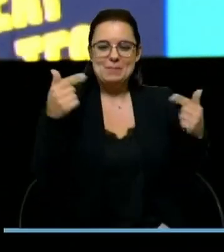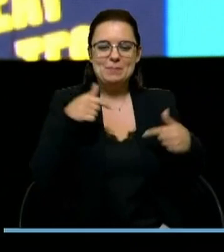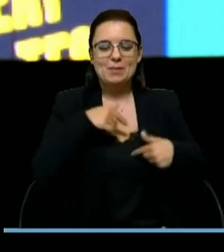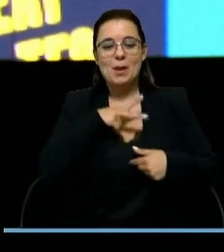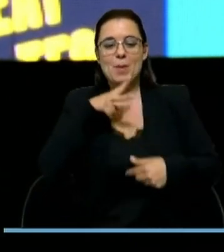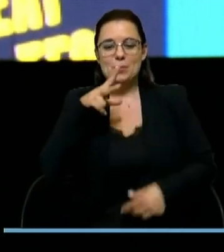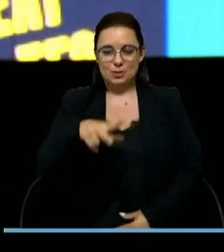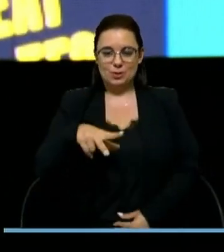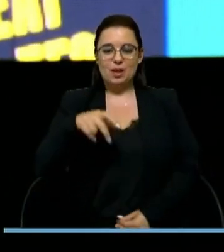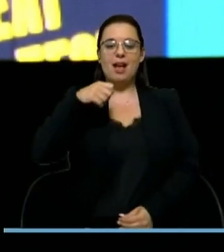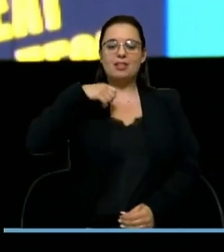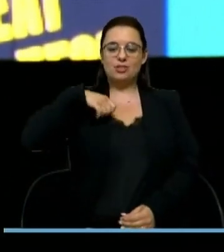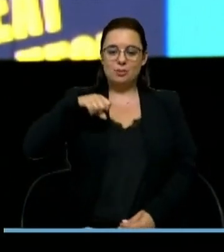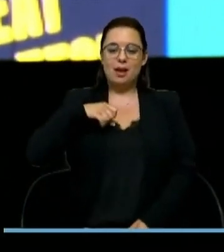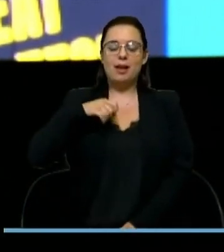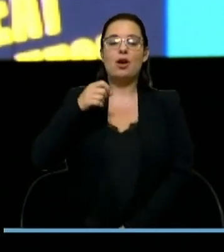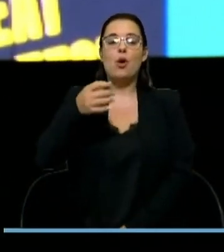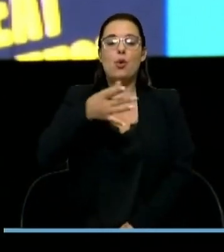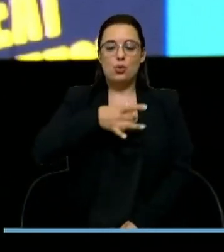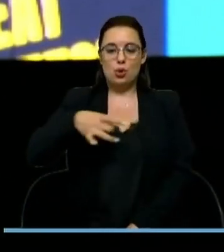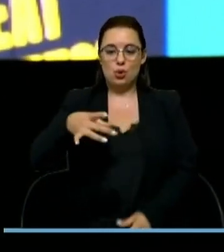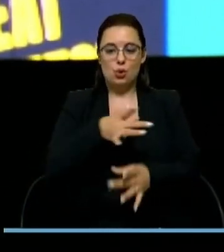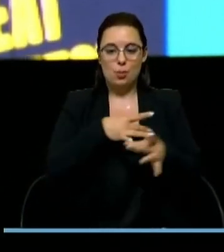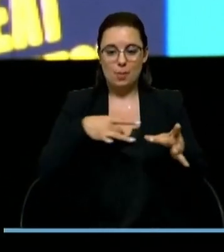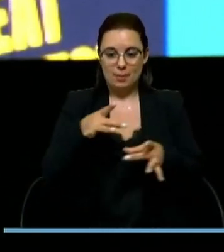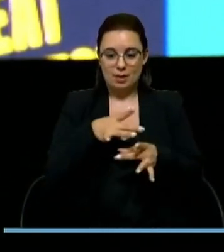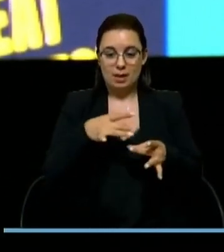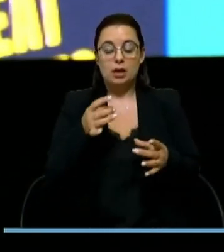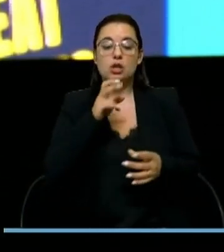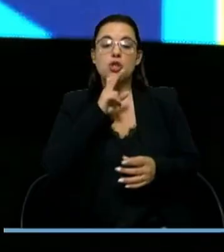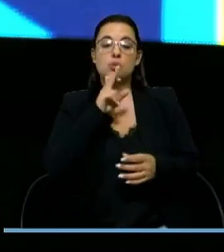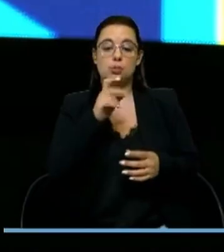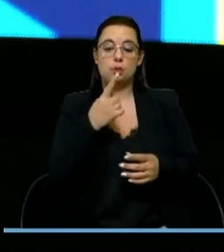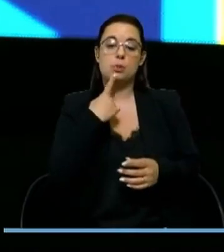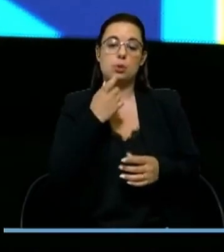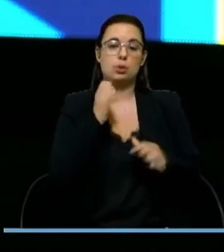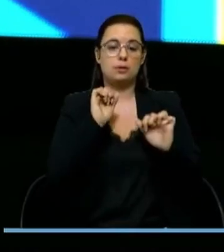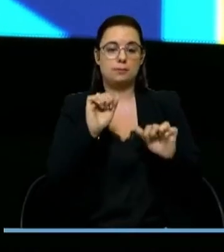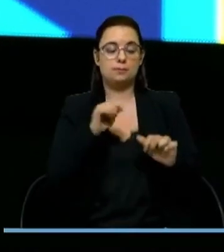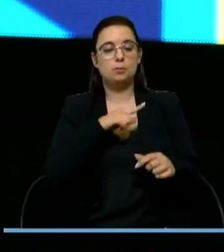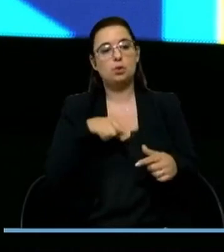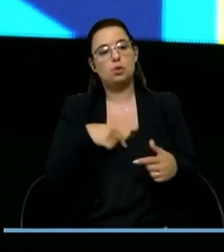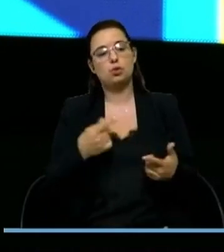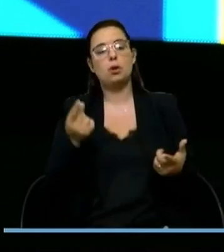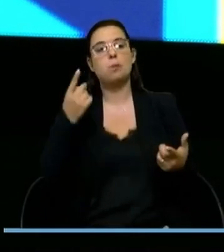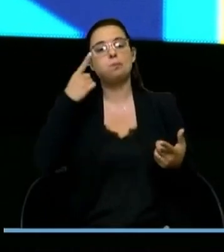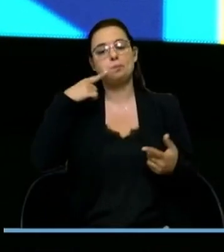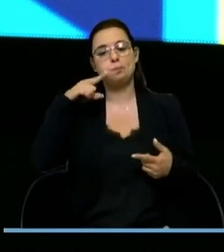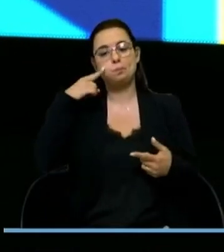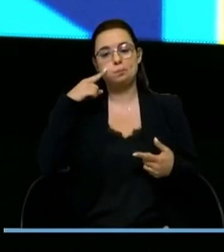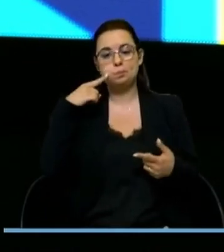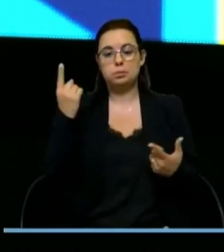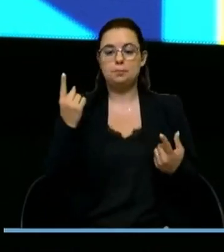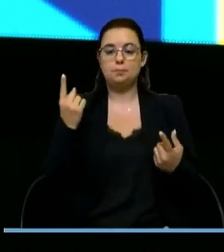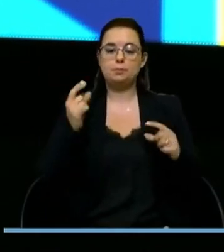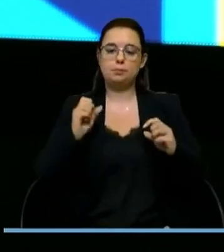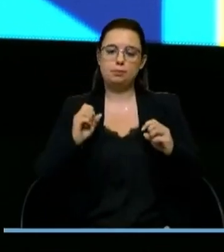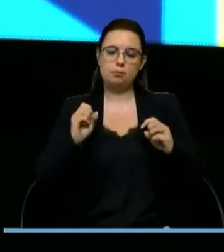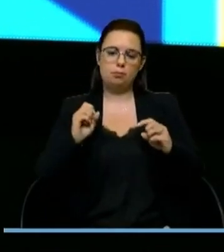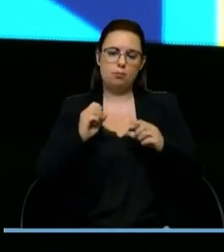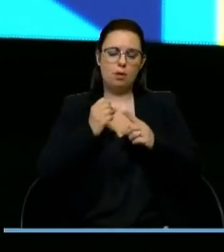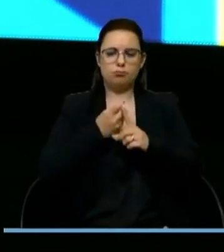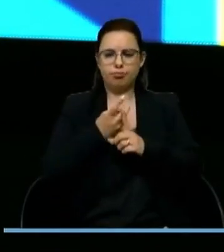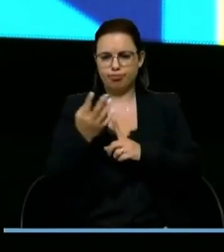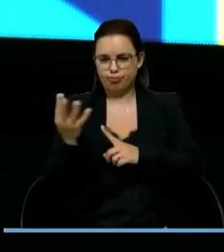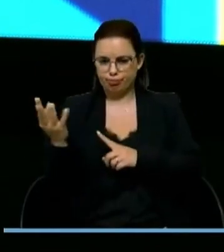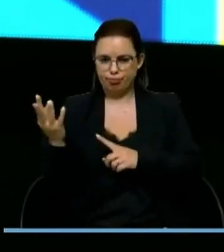Portugal, Espanha, claro. União Europeia. Respondendo à sua questão, nós temos assistido a inúmeras iniciativas no